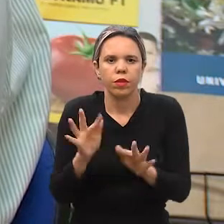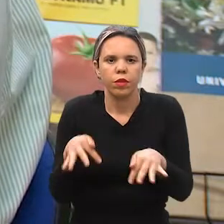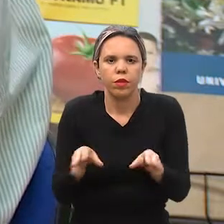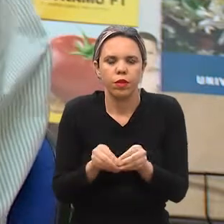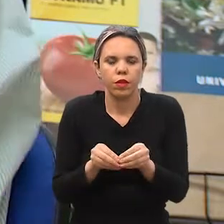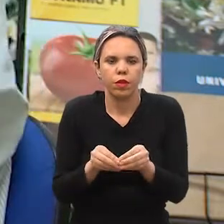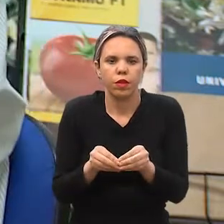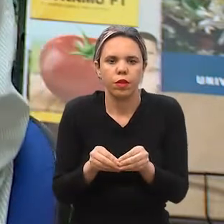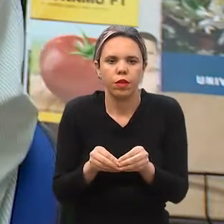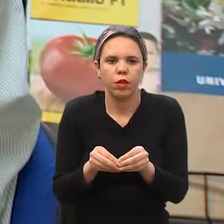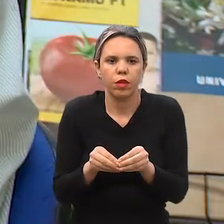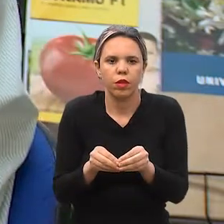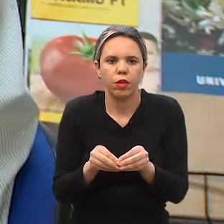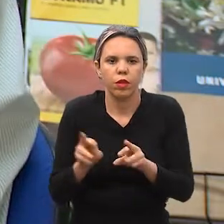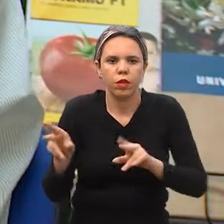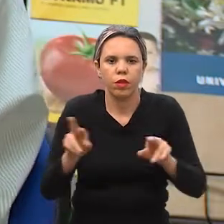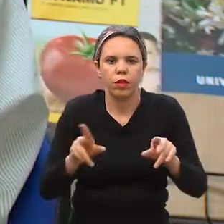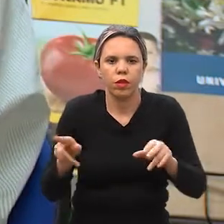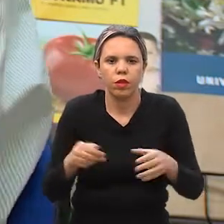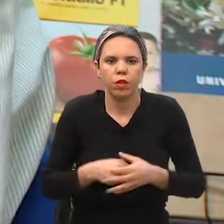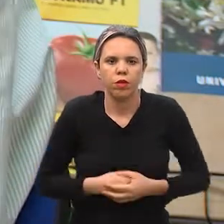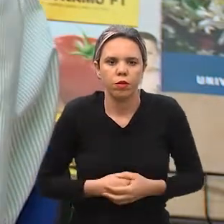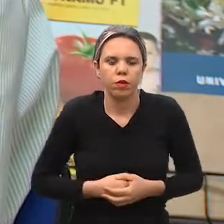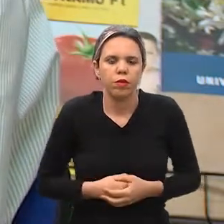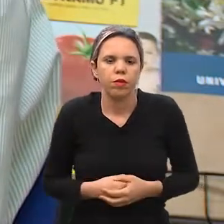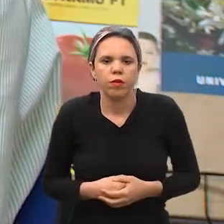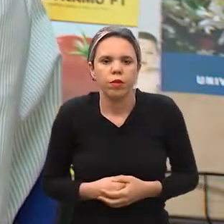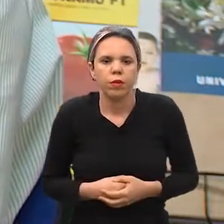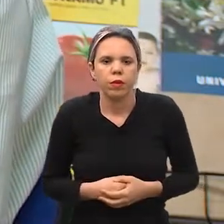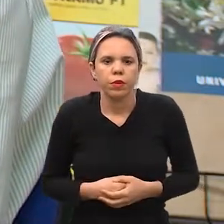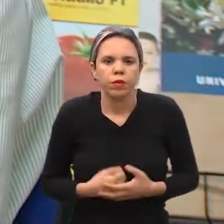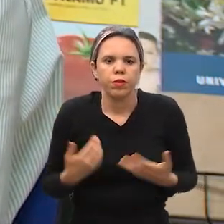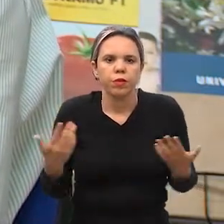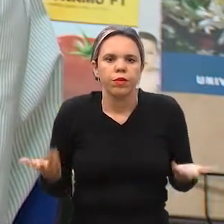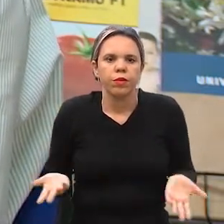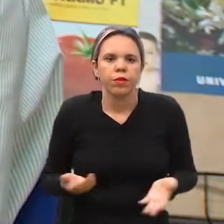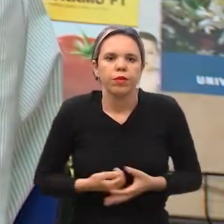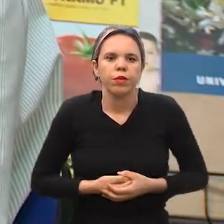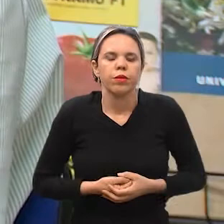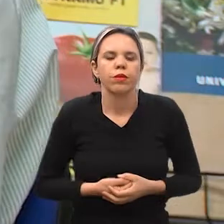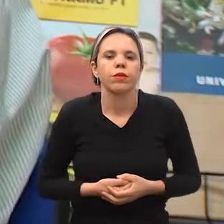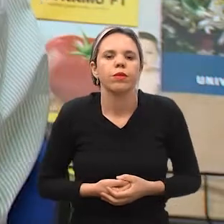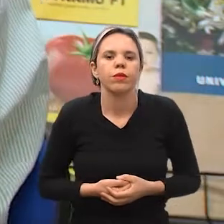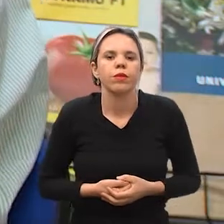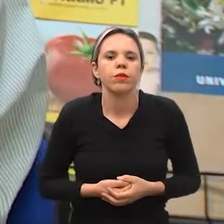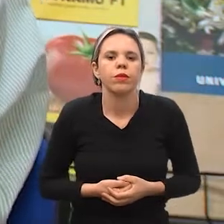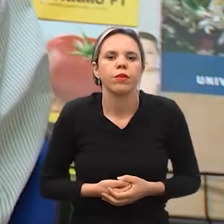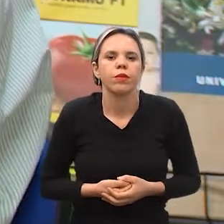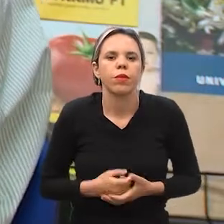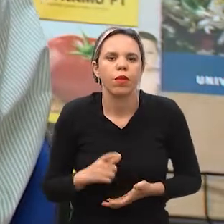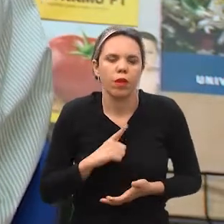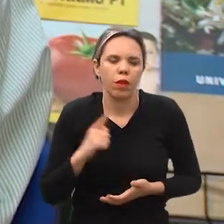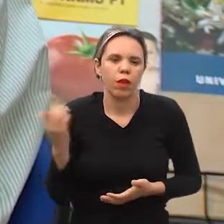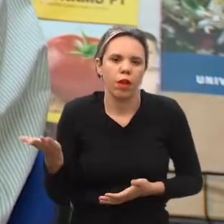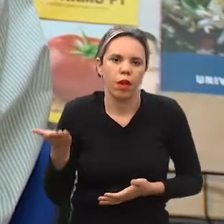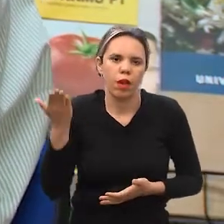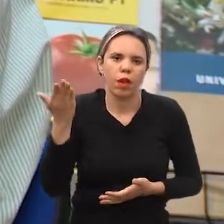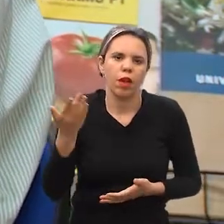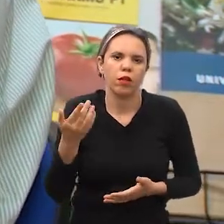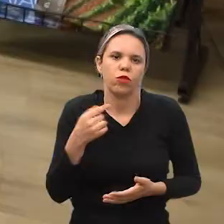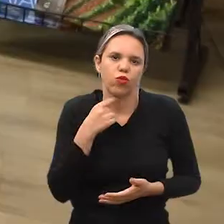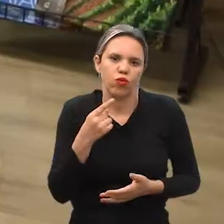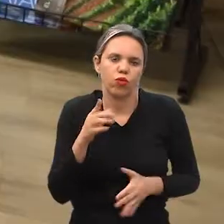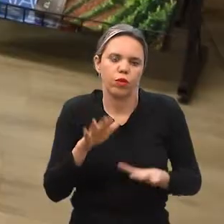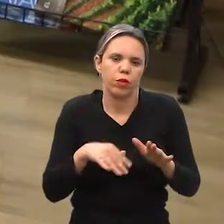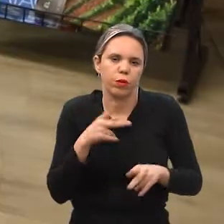finais distintas, né? Então, há um grau elevado de incertezas, né? É